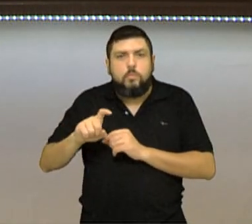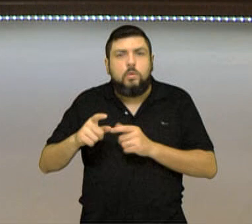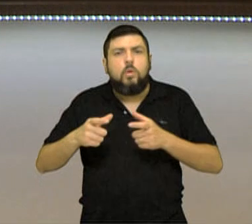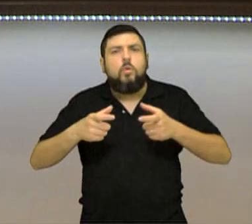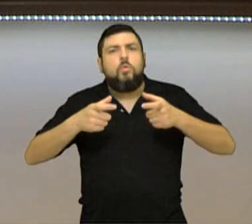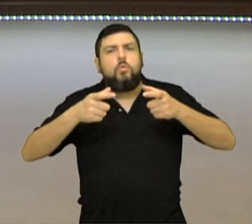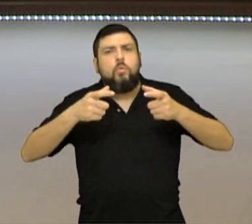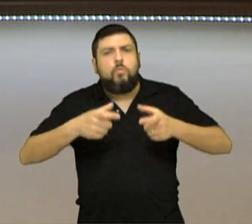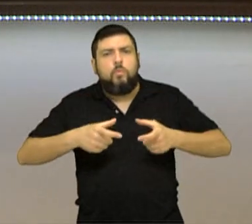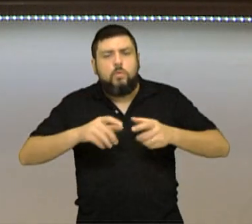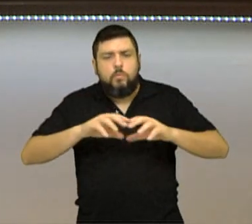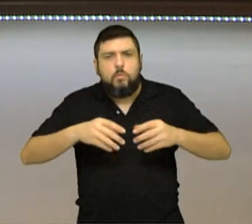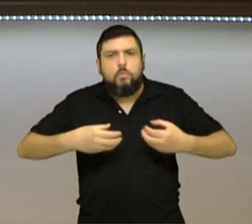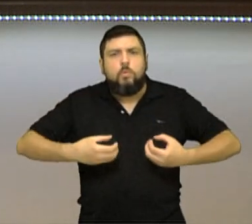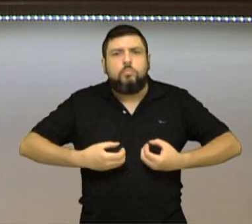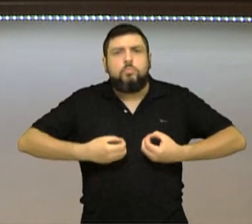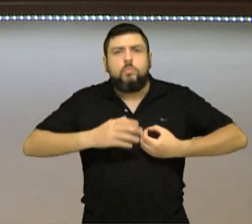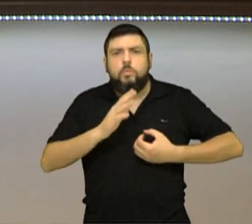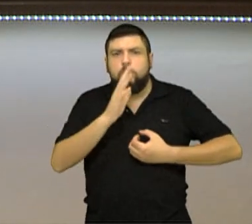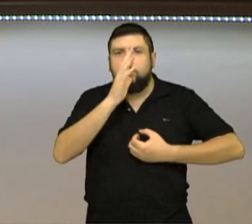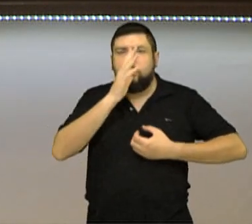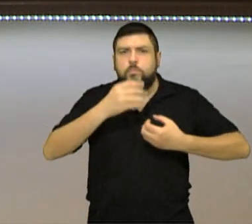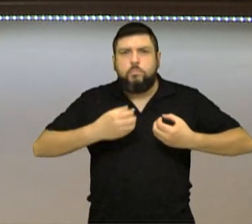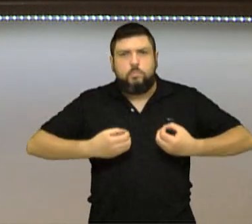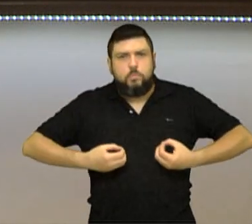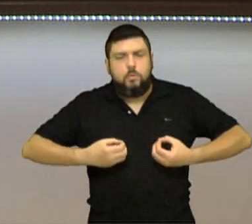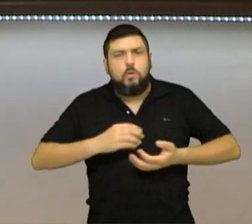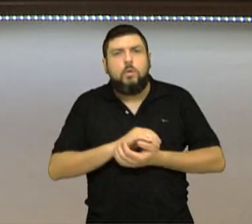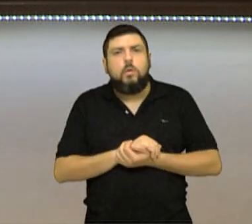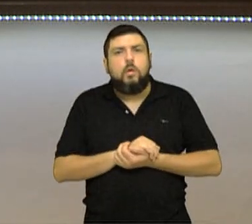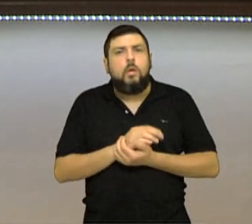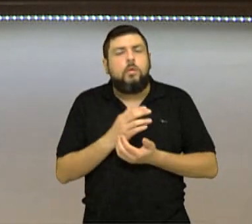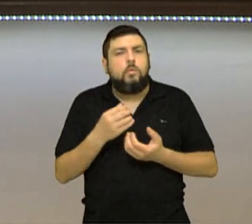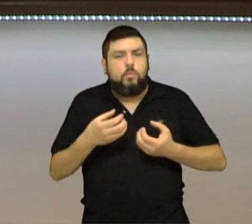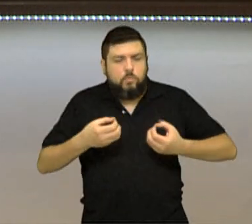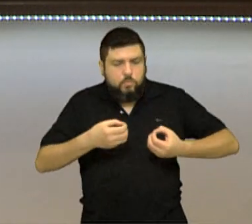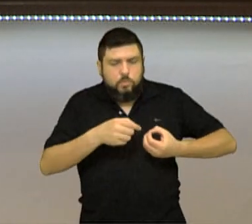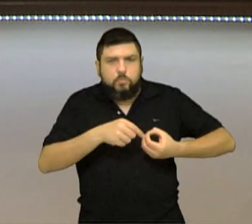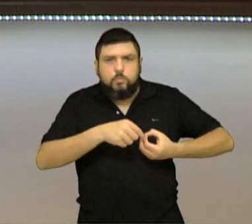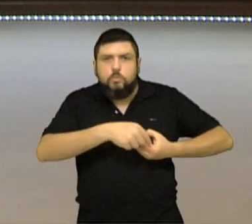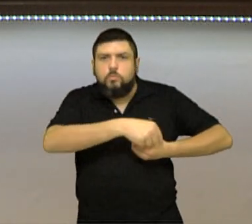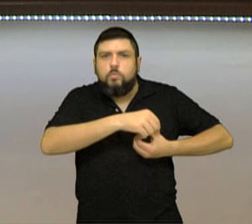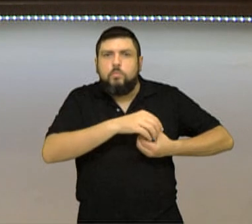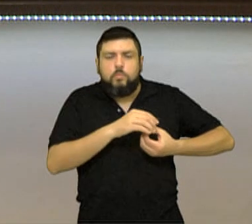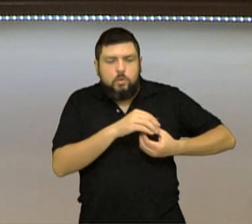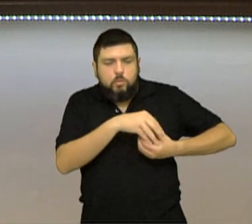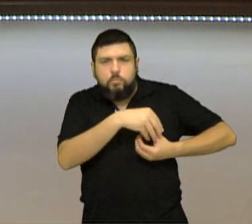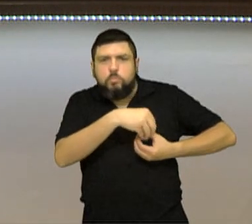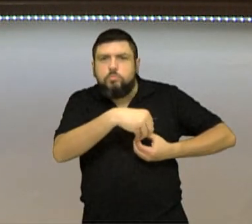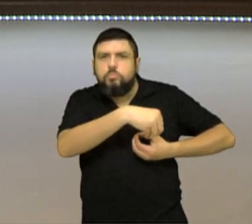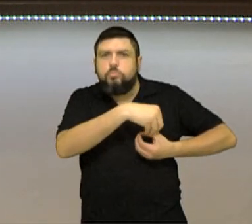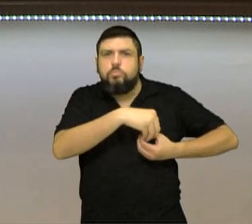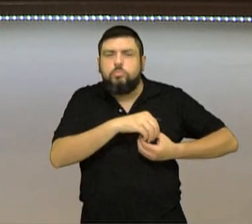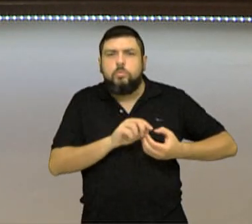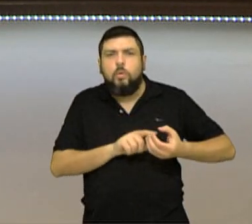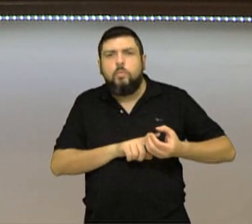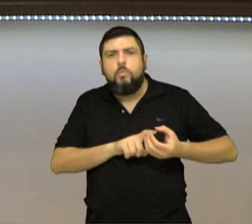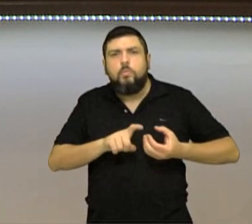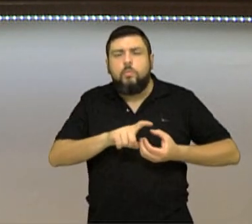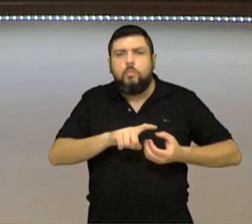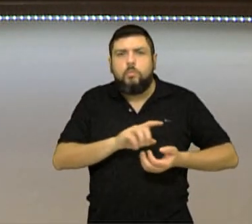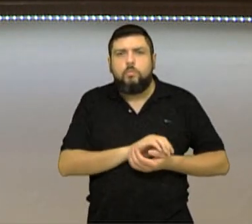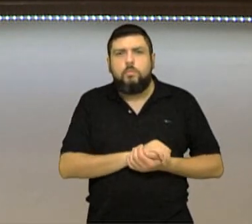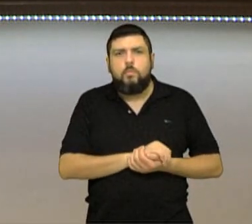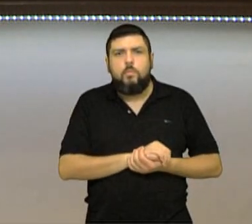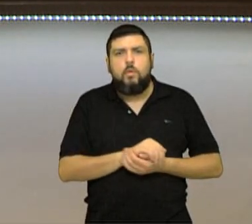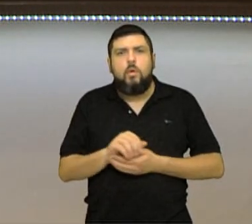glândulas chamadas testículos, ok? Acontece ali, processo específico ali. Os ovócitos, por outro lado, já são produzidos